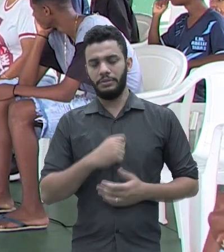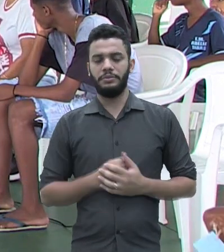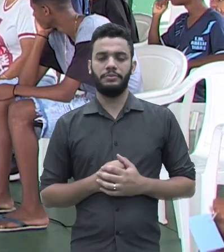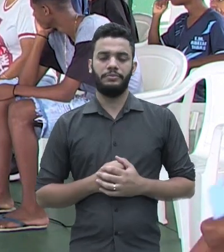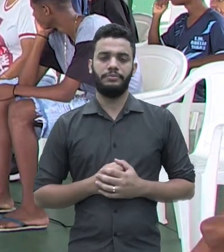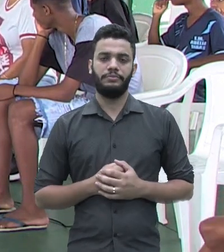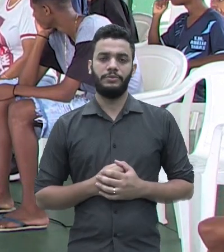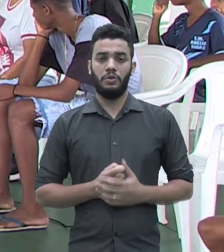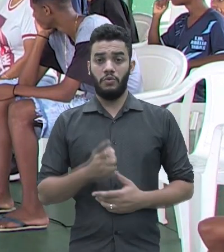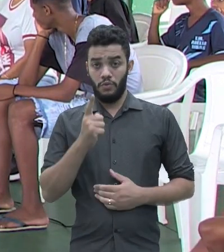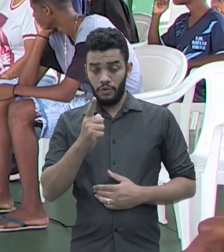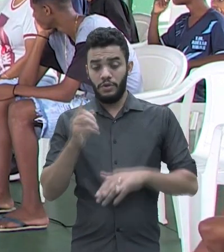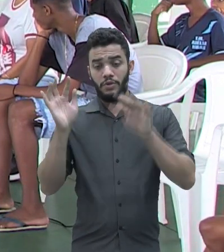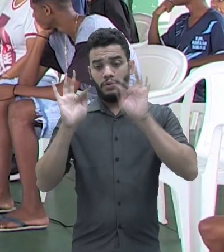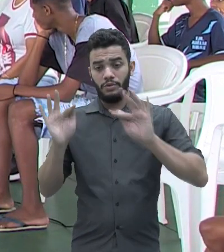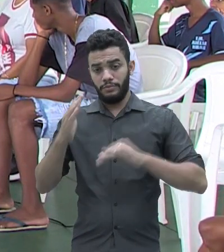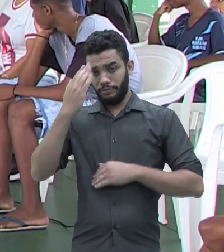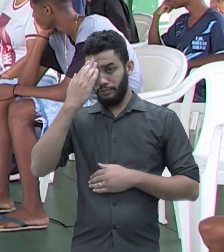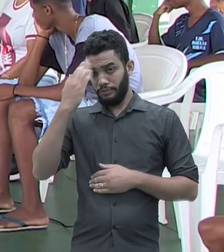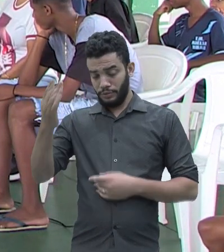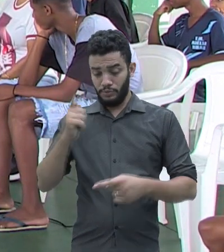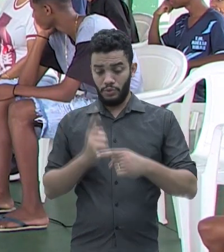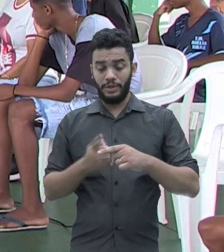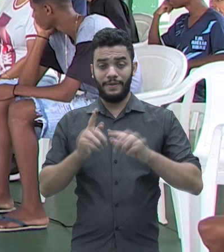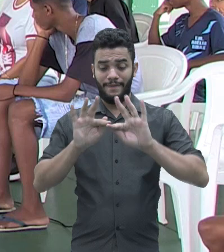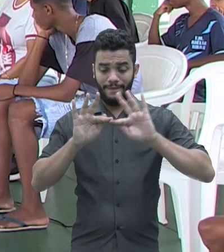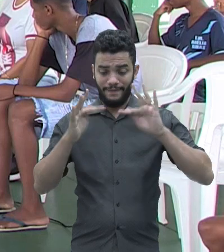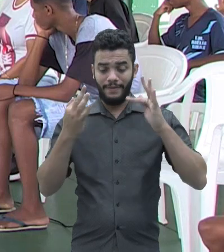pela sua família? Ou grato, né?